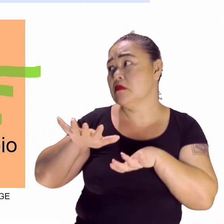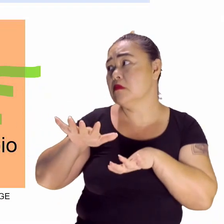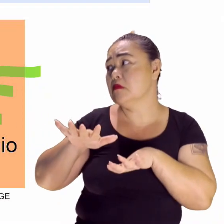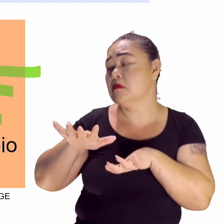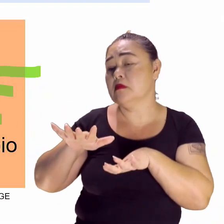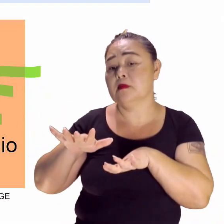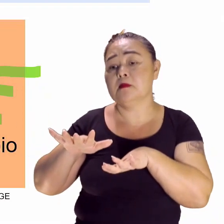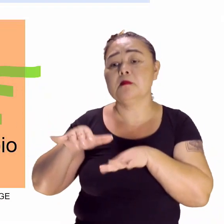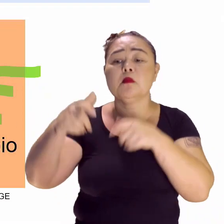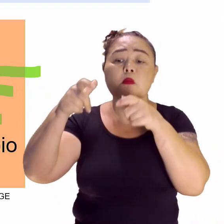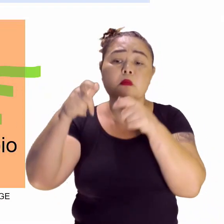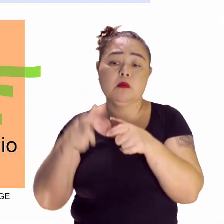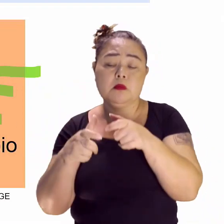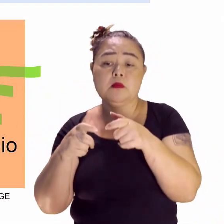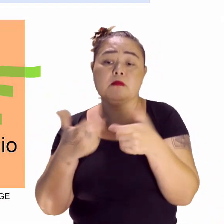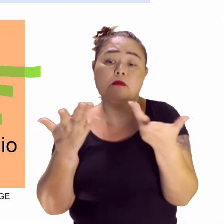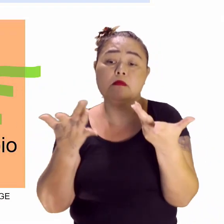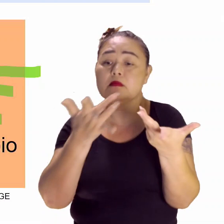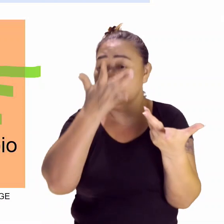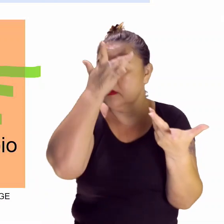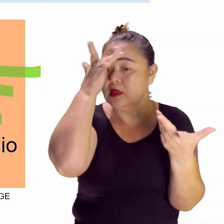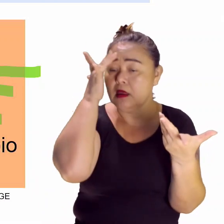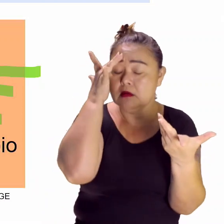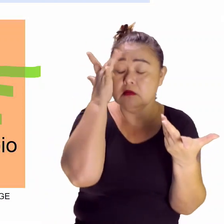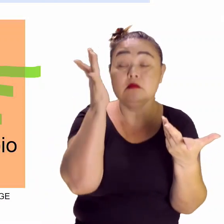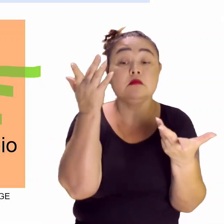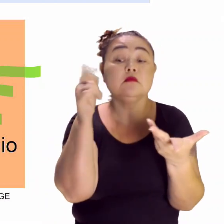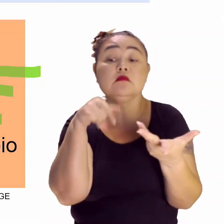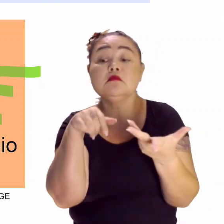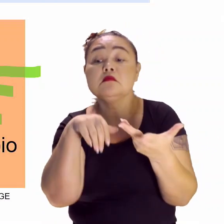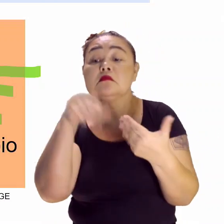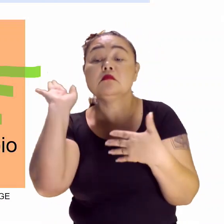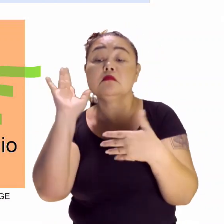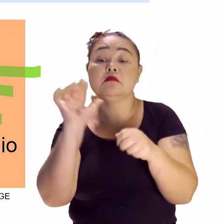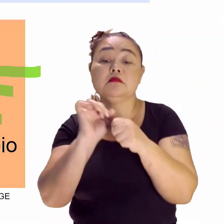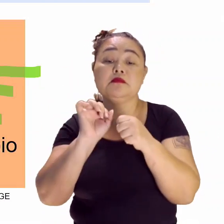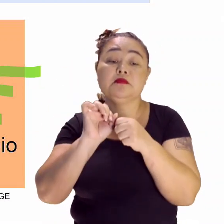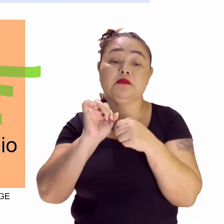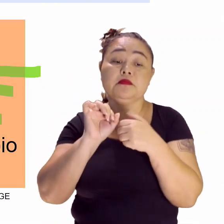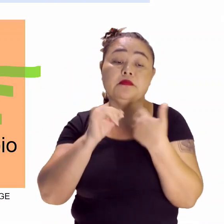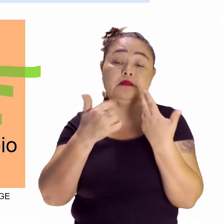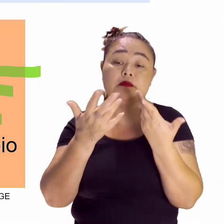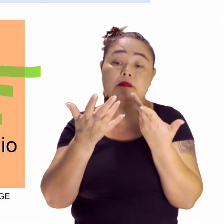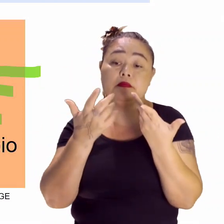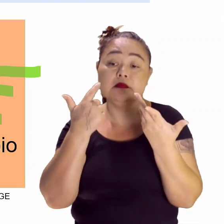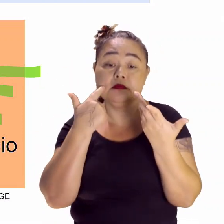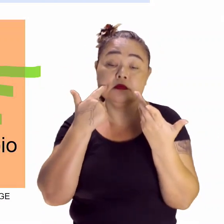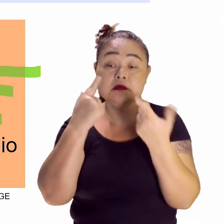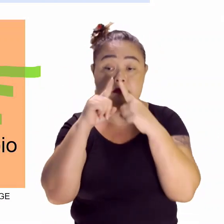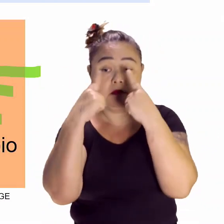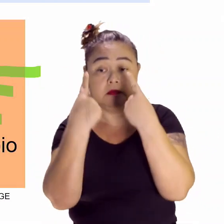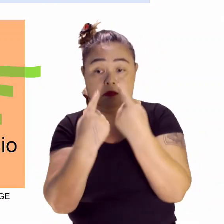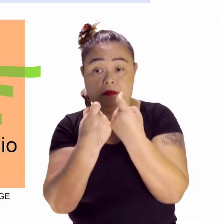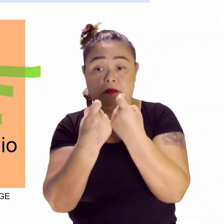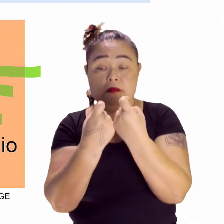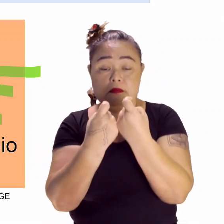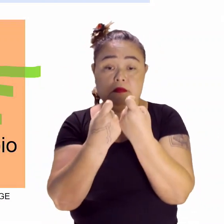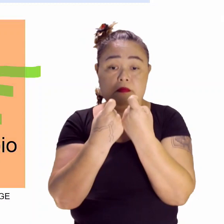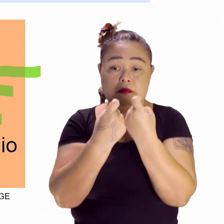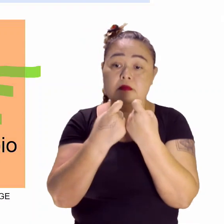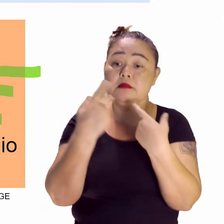questão local né O que que as pessoas priorizam como sendo uma produção que eles acharam interessante